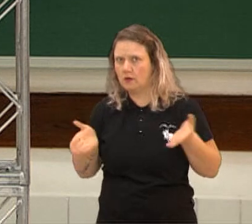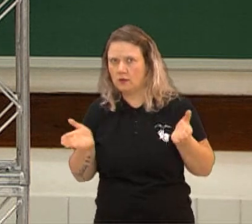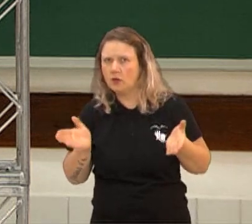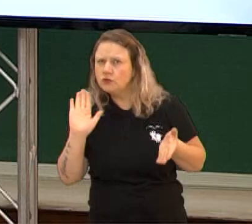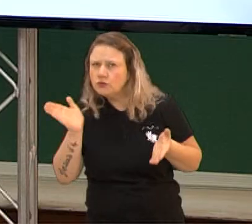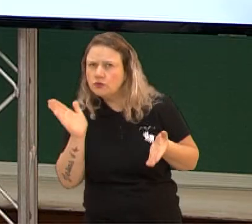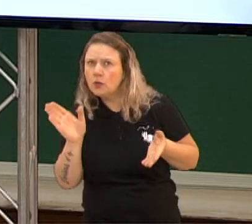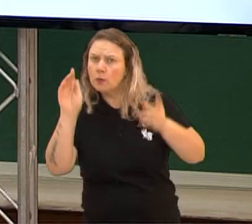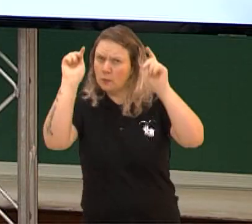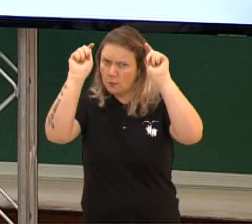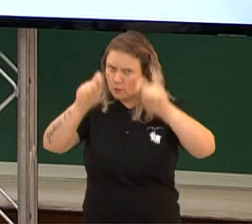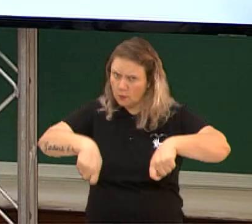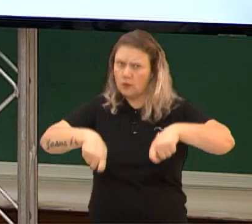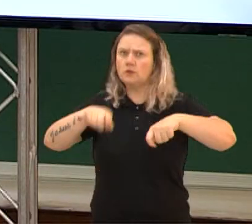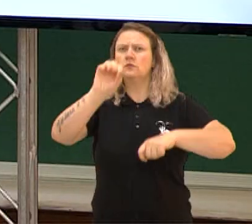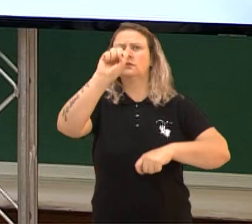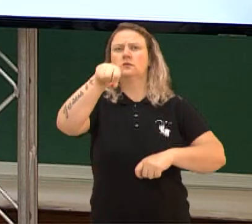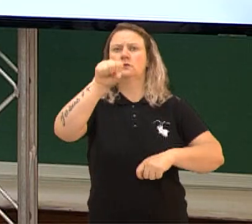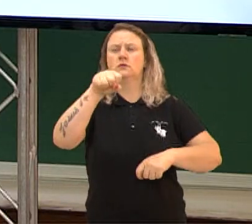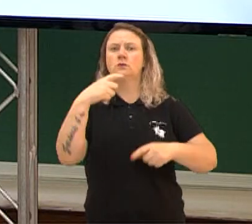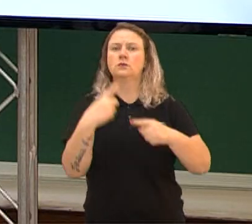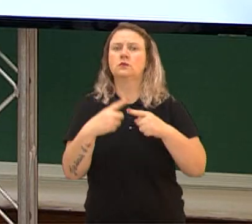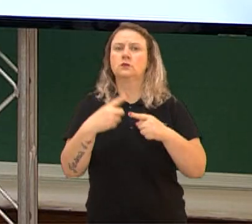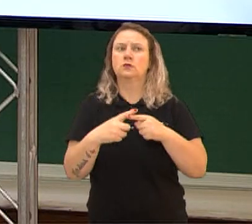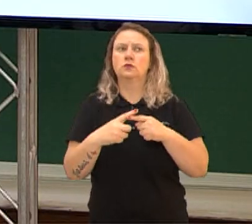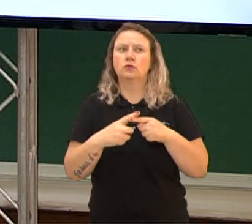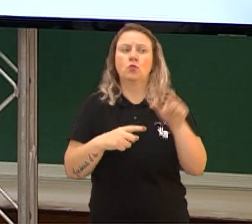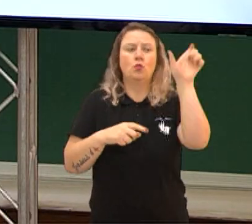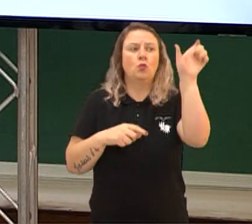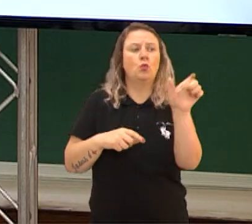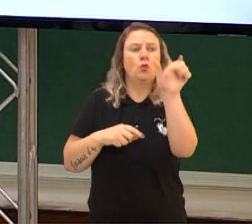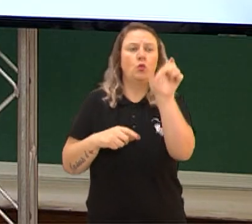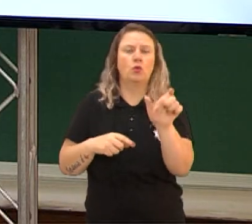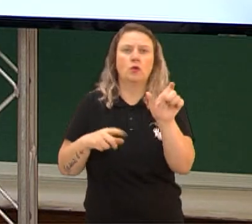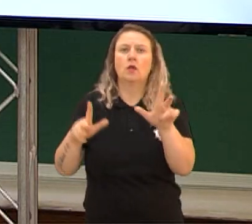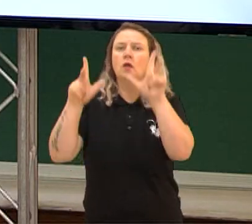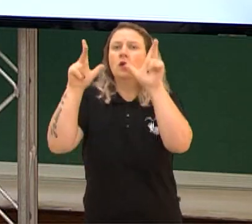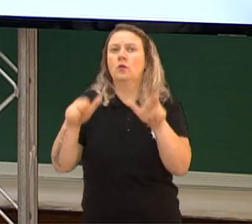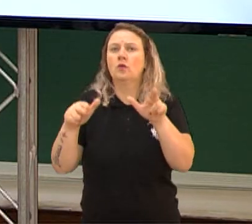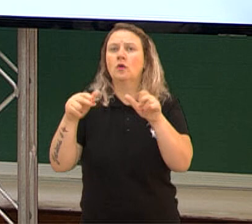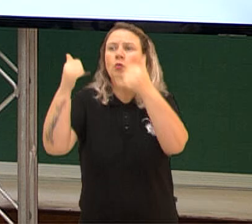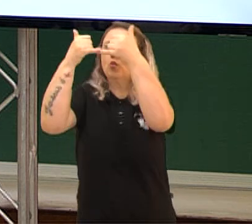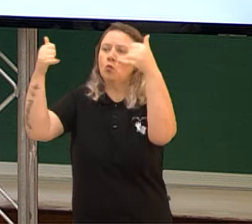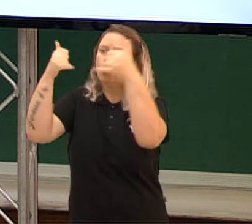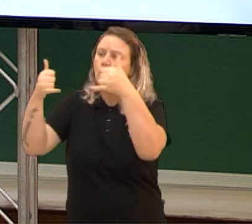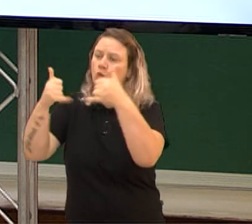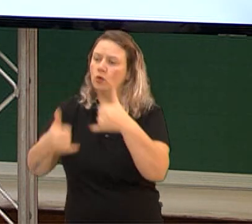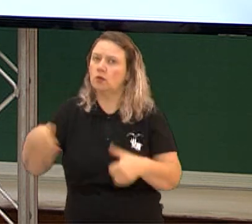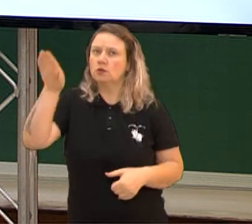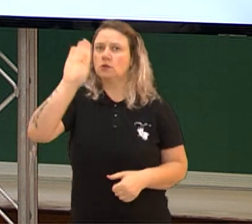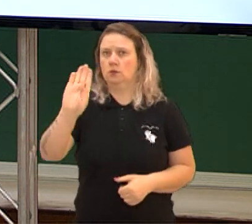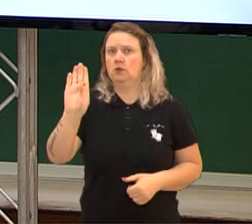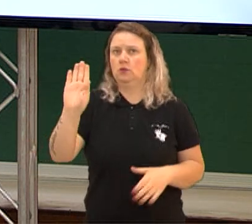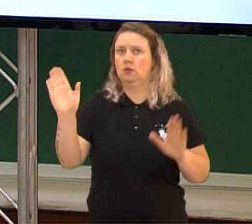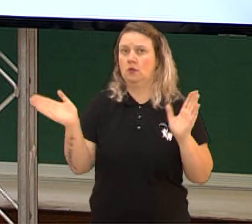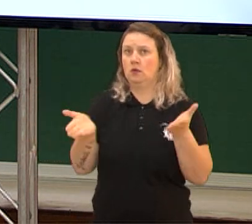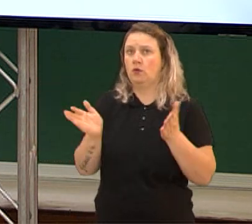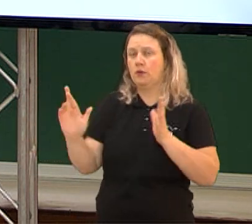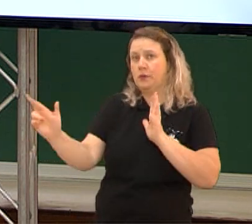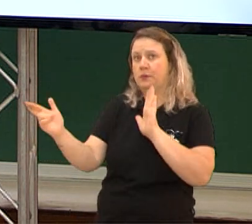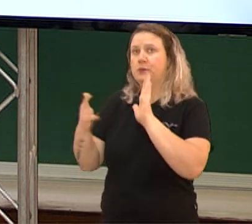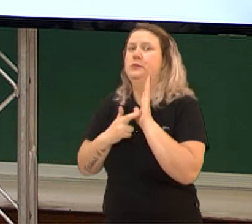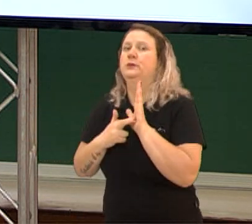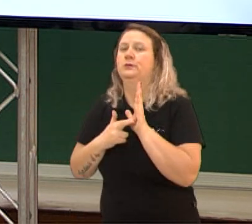Verificaram? Posso sim. Por quê? O número de colunas da A é igual ao número de linhas da B. E o resultado dessa